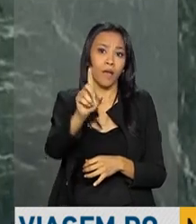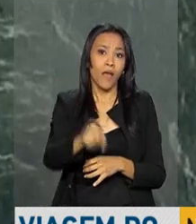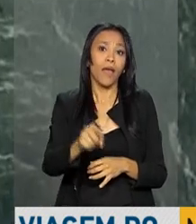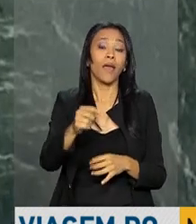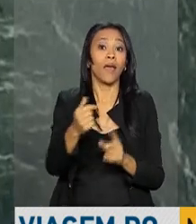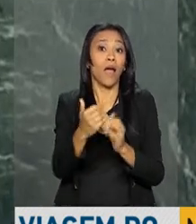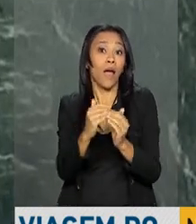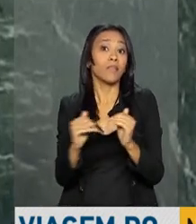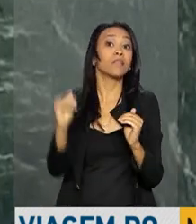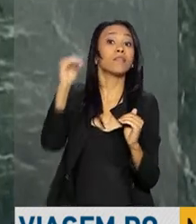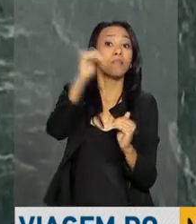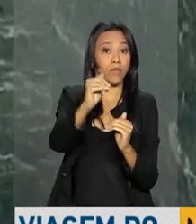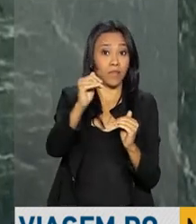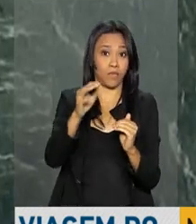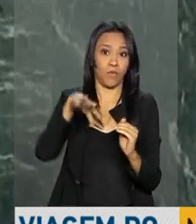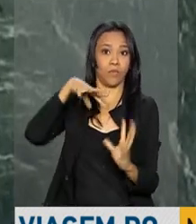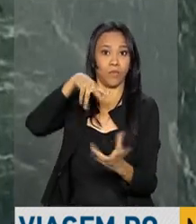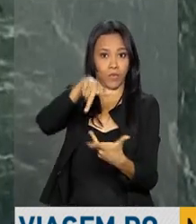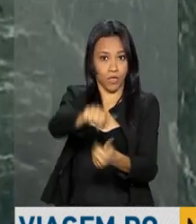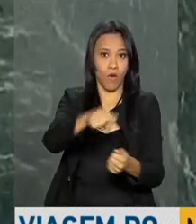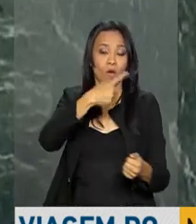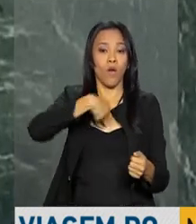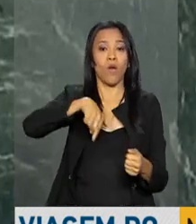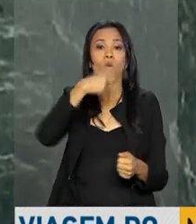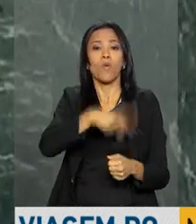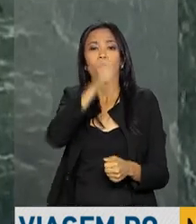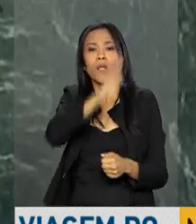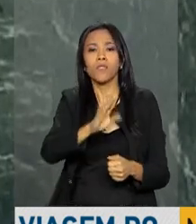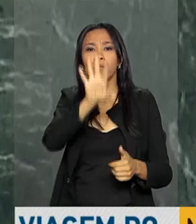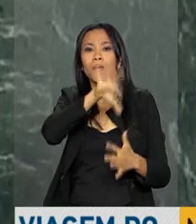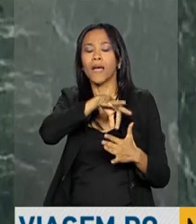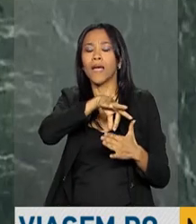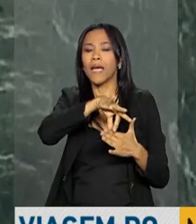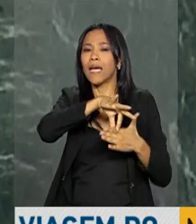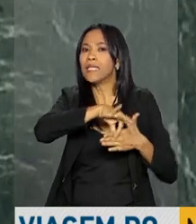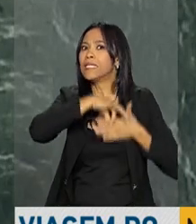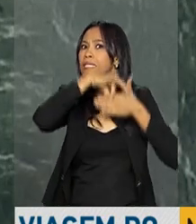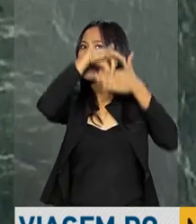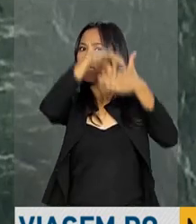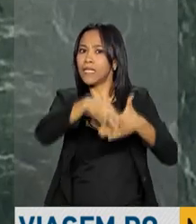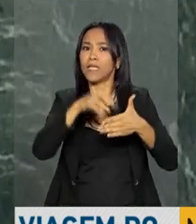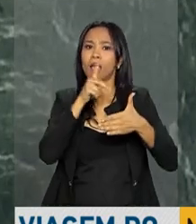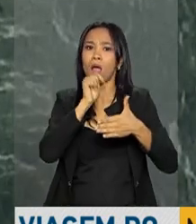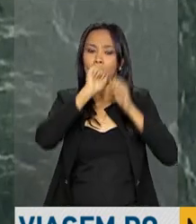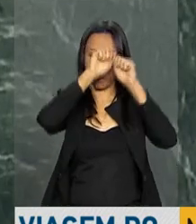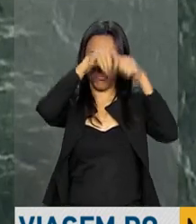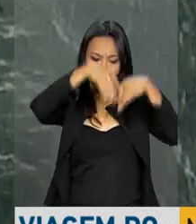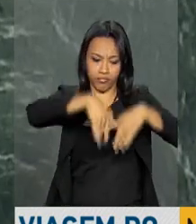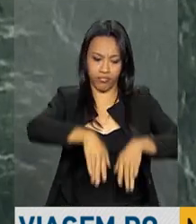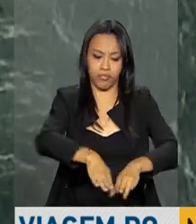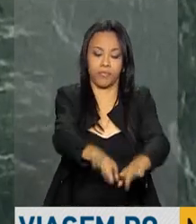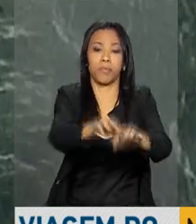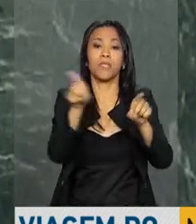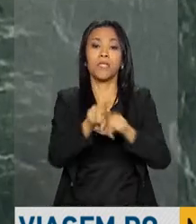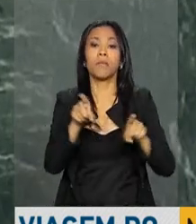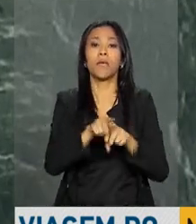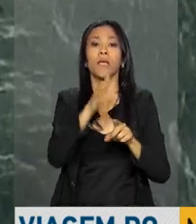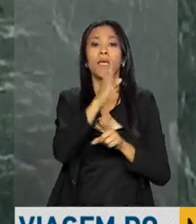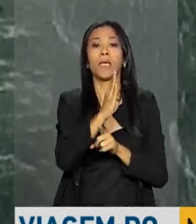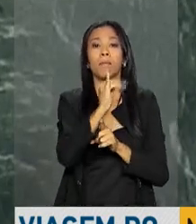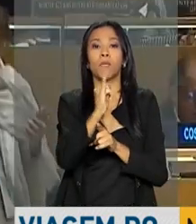mundial. Somos líderes em energia hídrica e em bioenergia. O